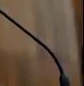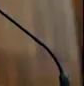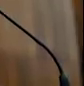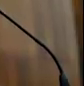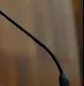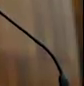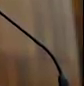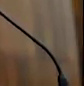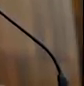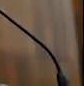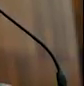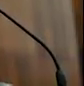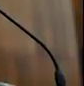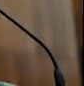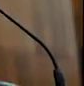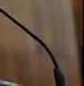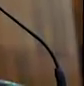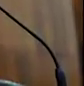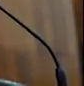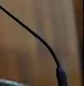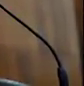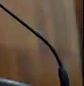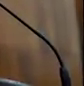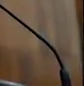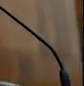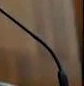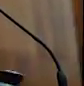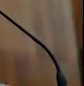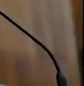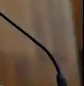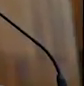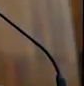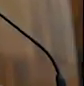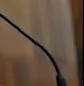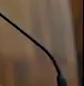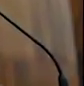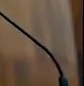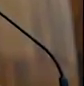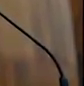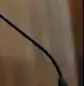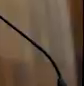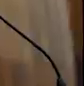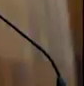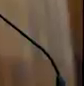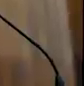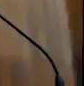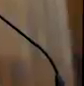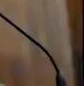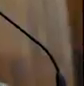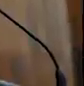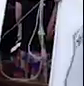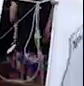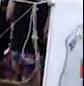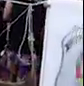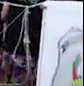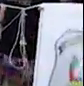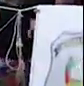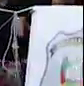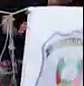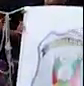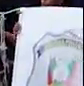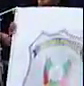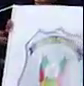da igualdade perante a lei e a defesa dos combates aos privilégios ainda vai ser grande nesse estado e nesse país. Foi em frente.